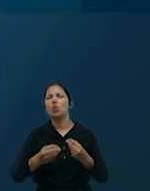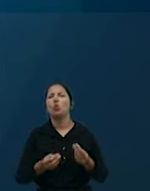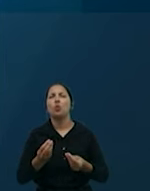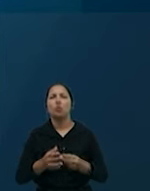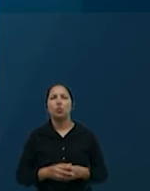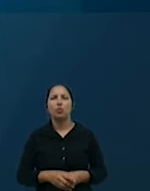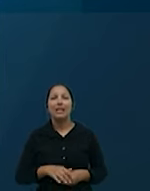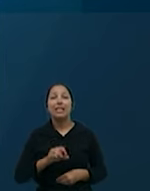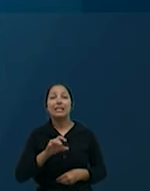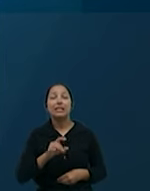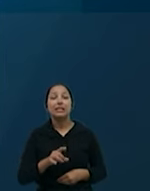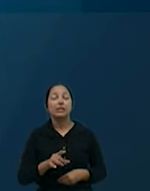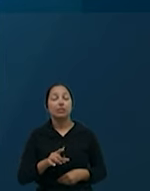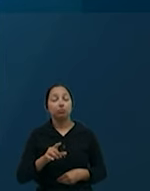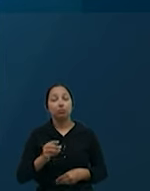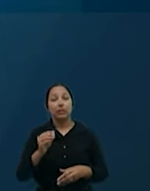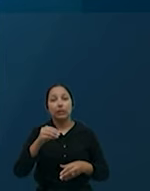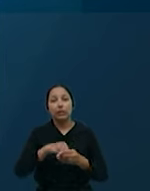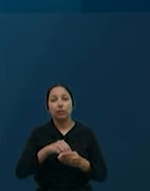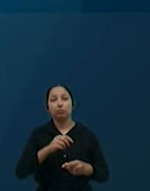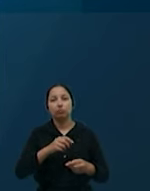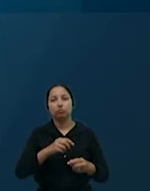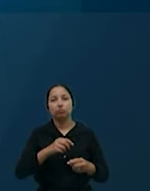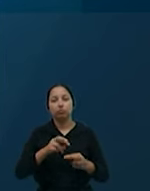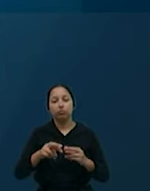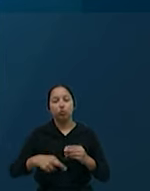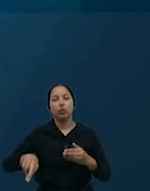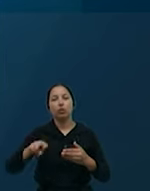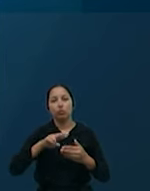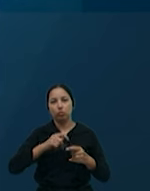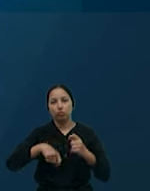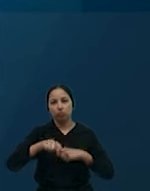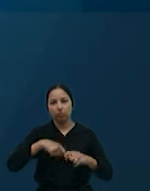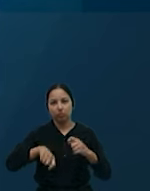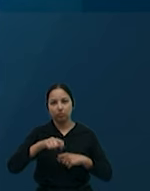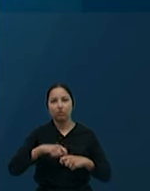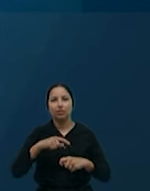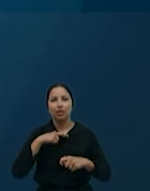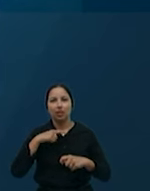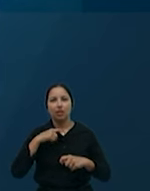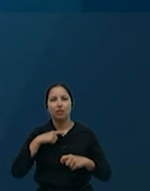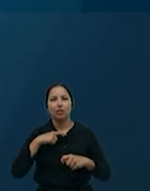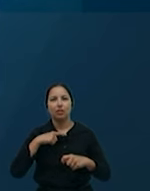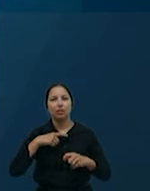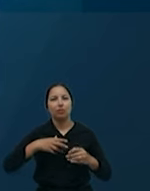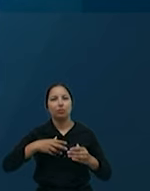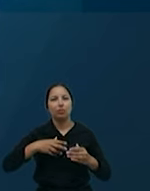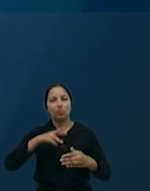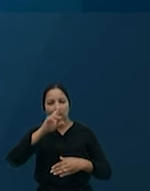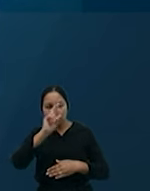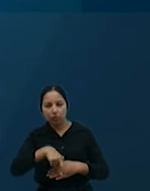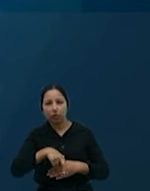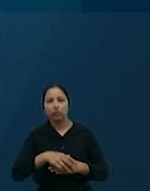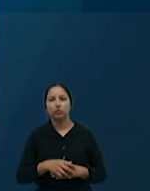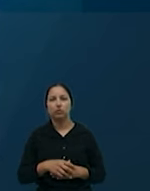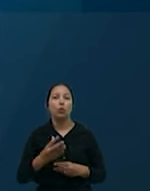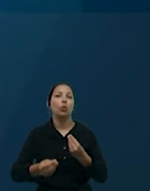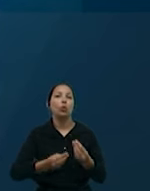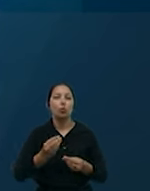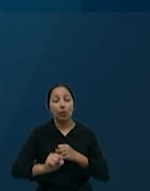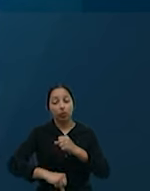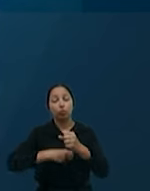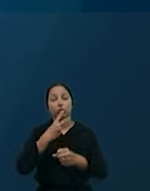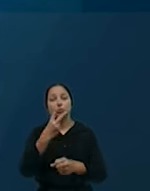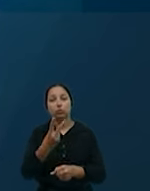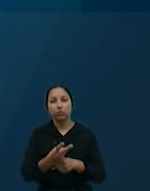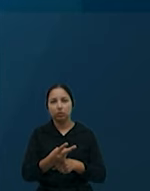indeferimento, 2 anos depois, e ele precisar ingressar com uma ação judicial, e ai do juiz de primeiro grau que determinar a realização de uma